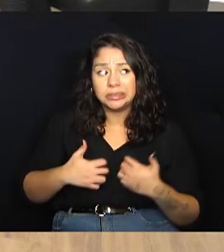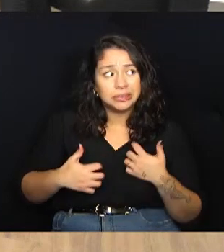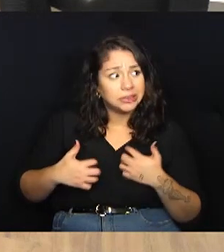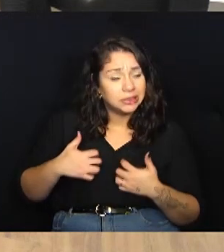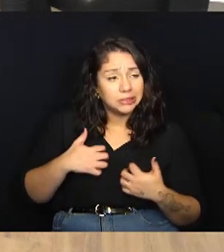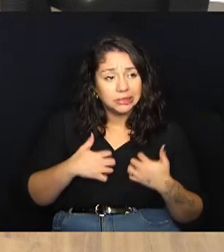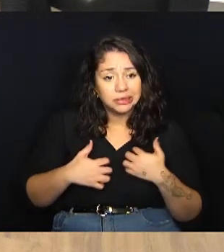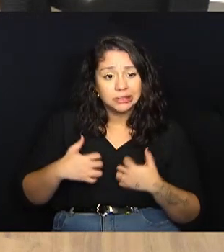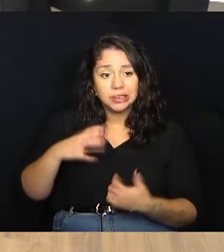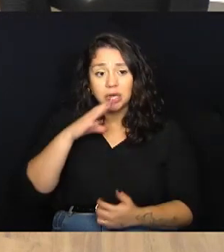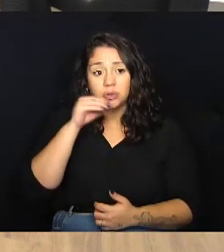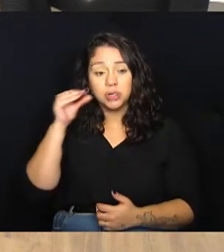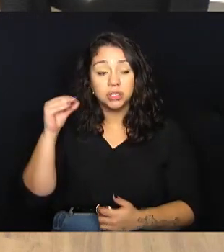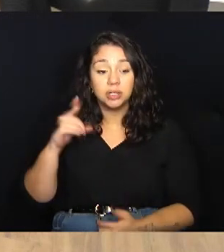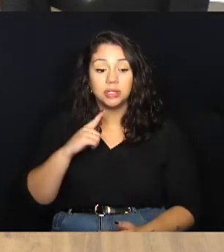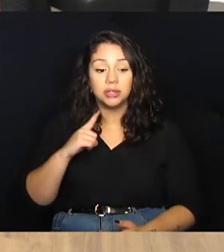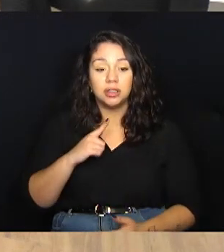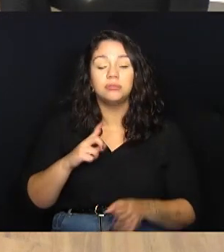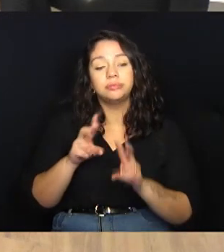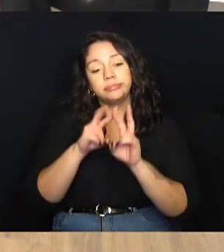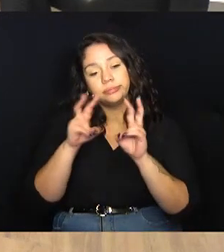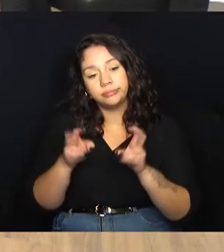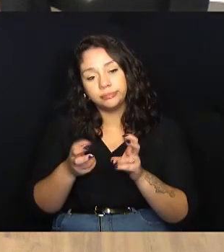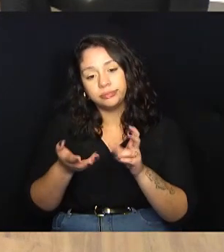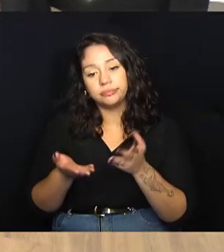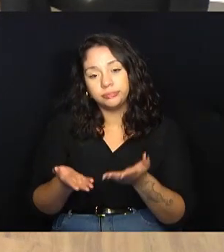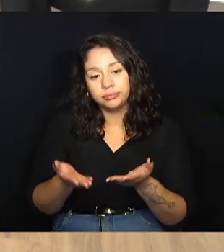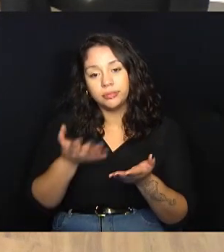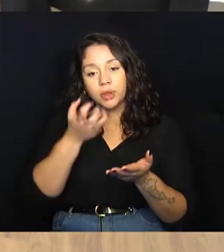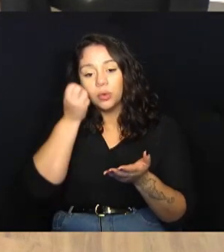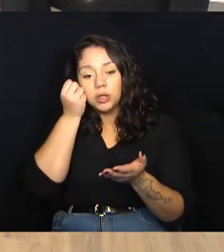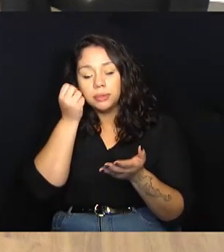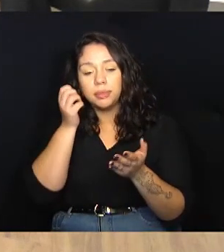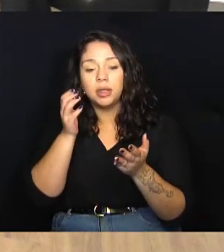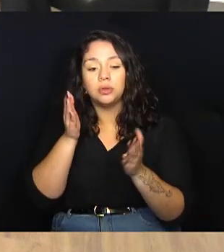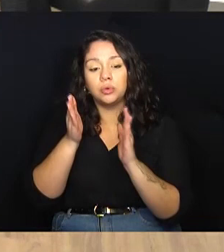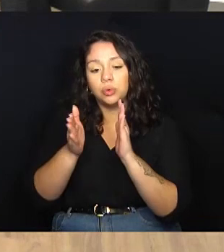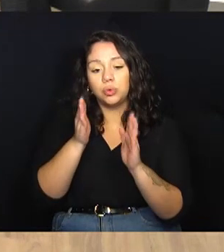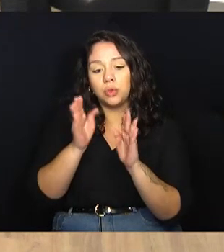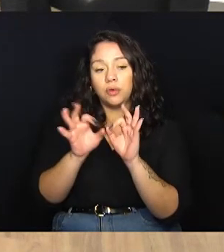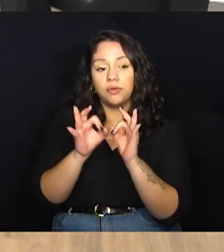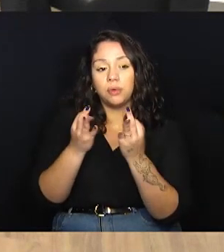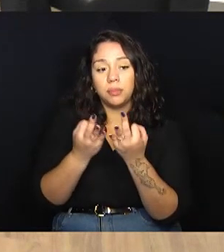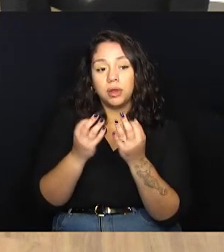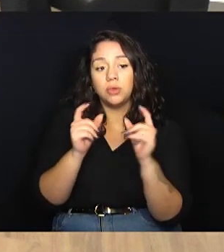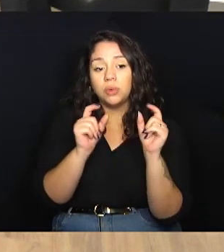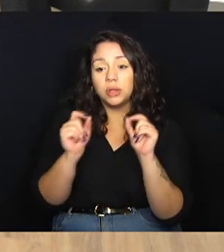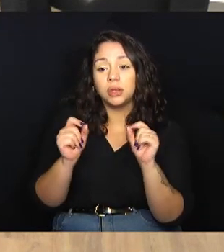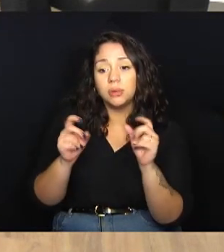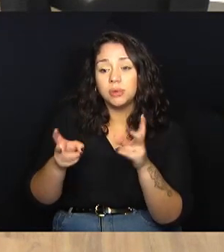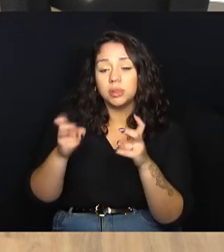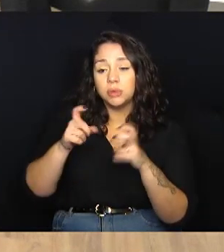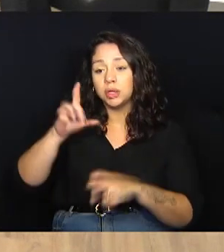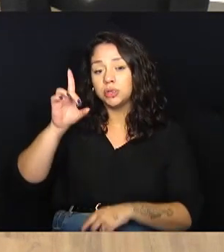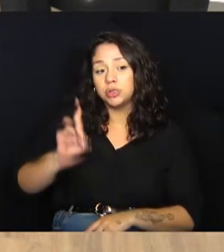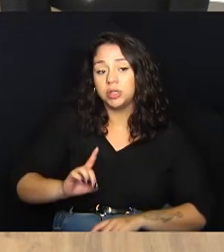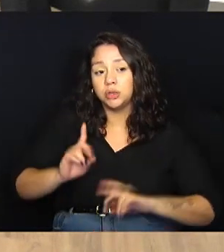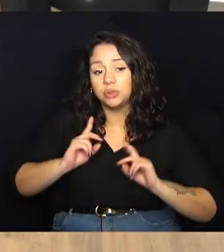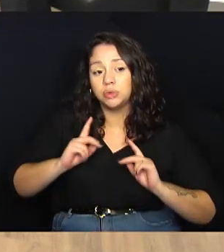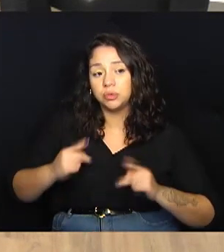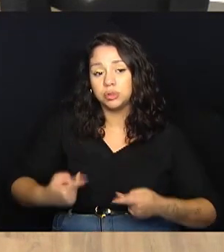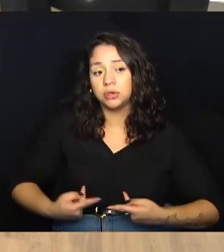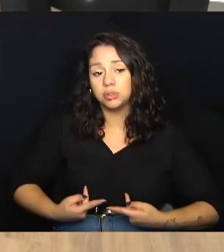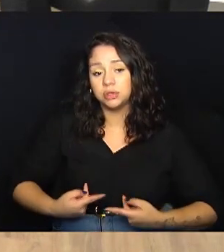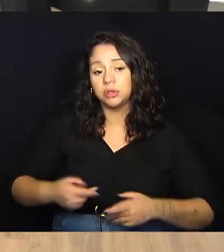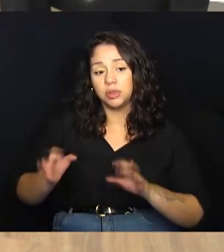os adolescentes têm no caso de acolhimento familiar? No que a senhora vê como direitos humanos que essa família